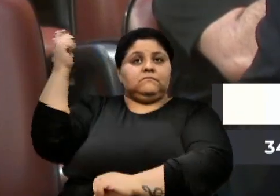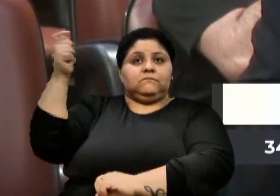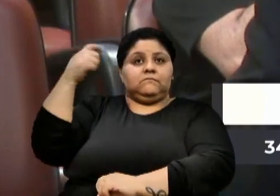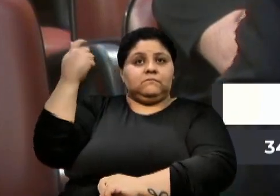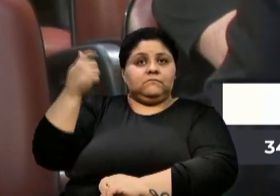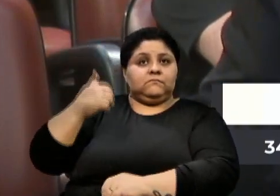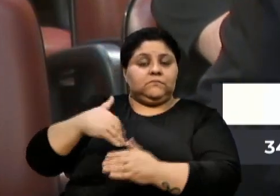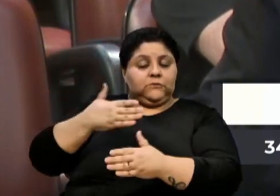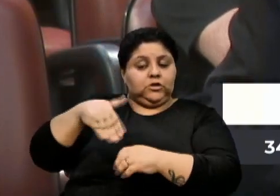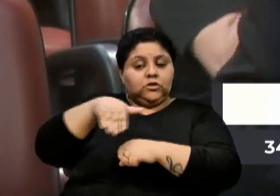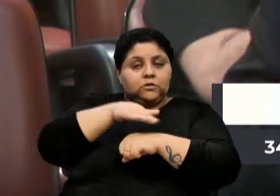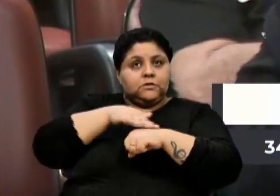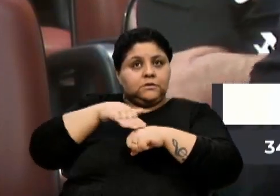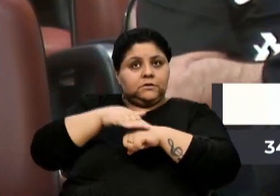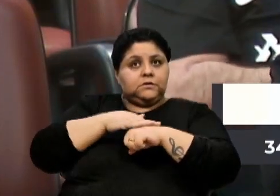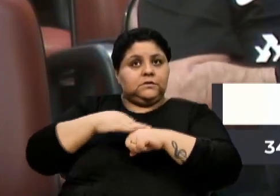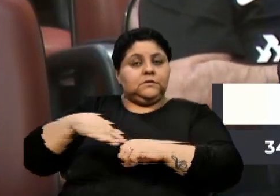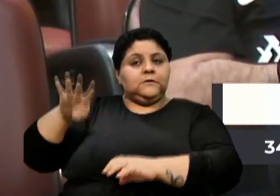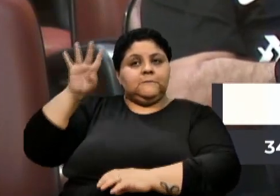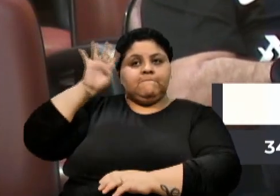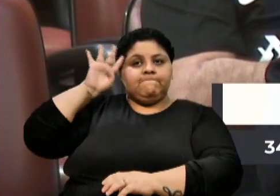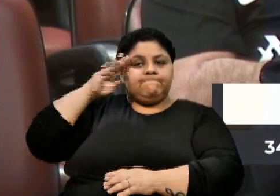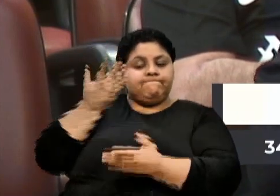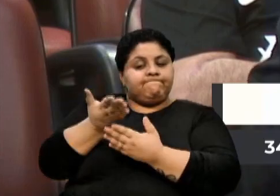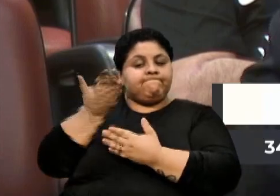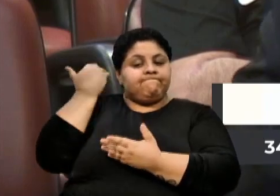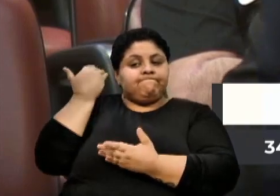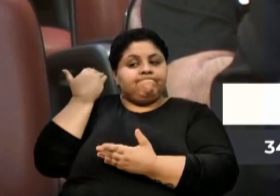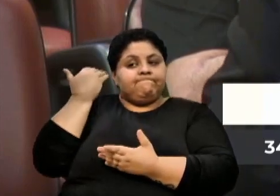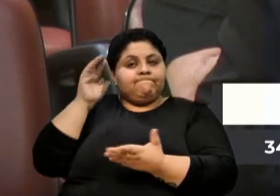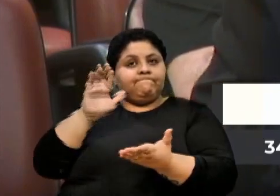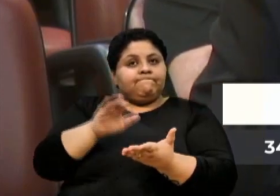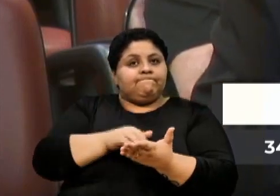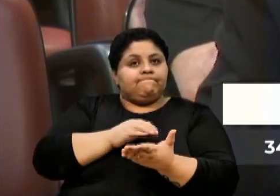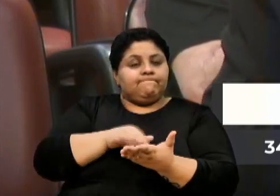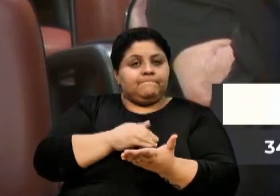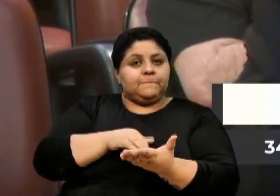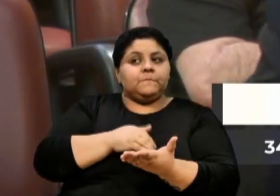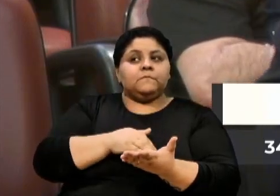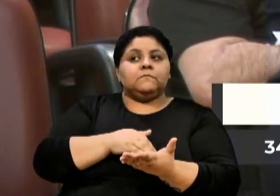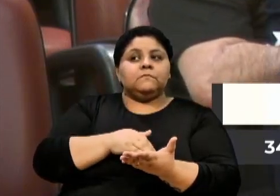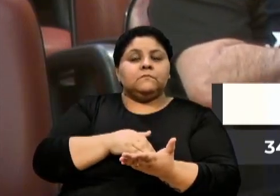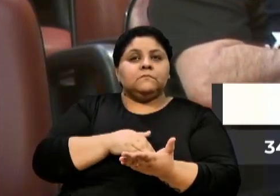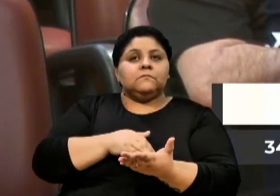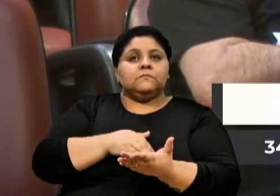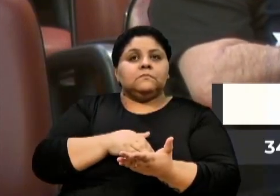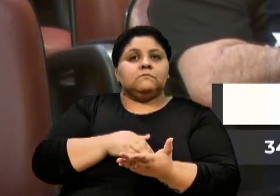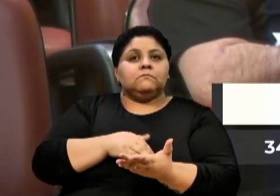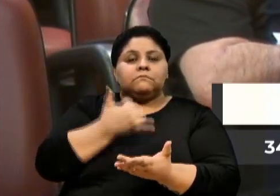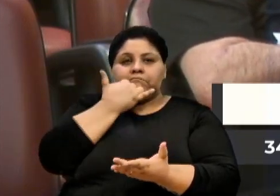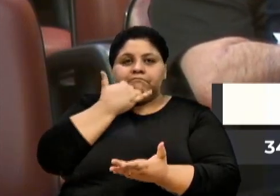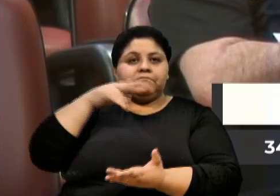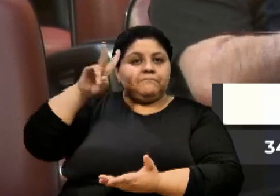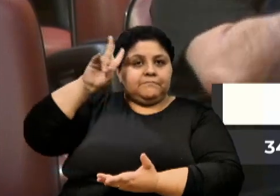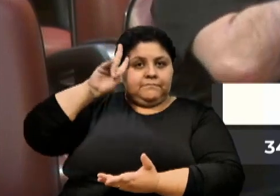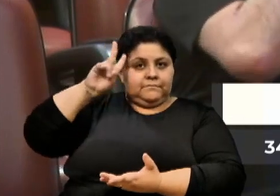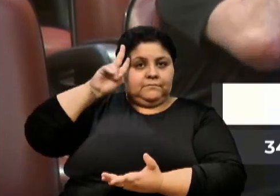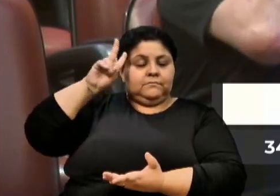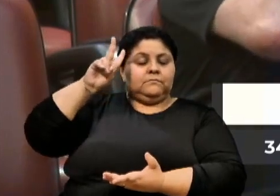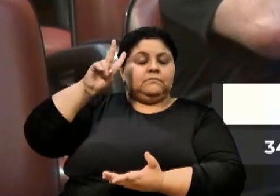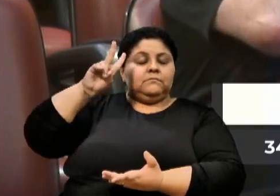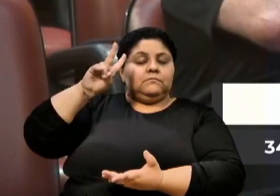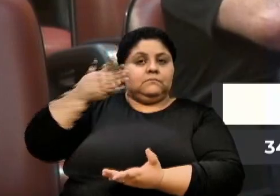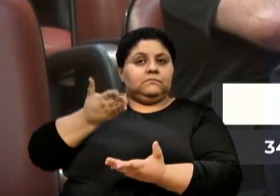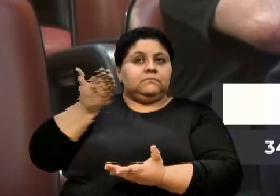conversando na quarta-feira passada, o secretário Arthur, na segunda-feira passada, e lá